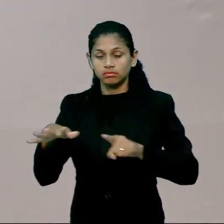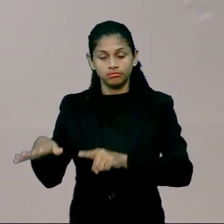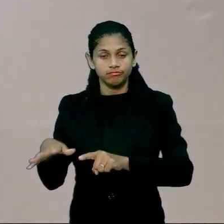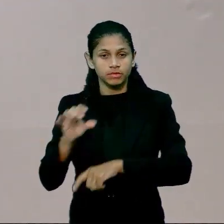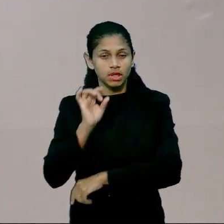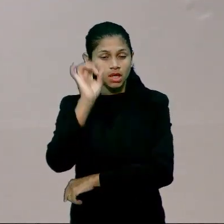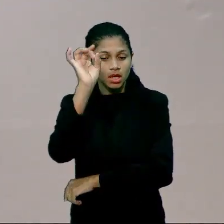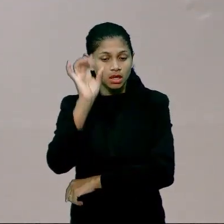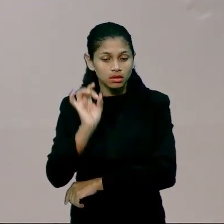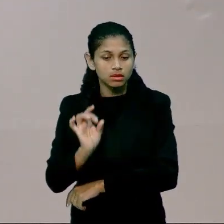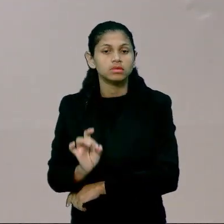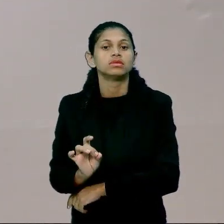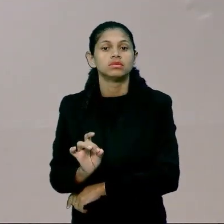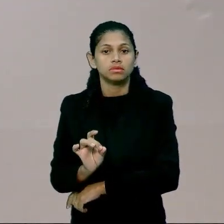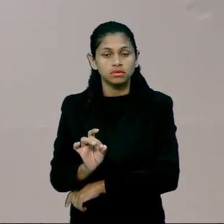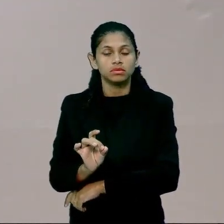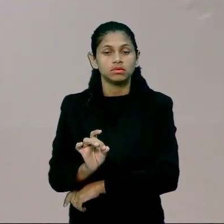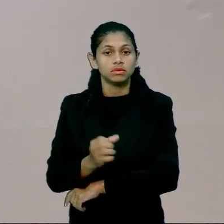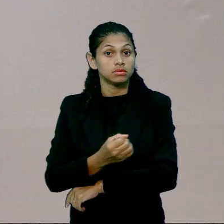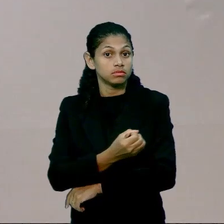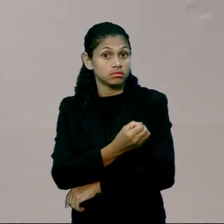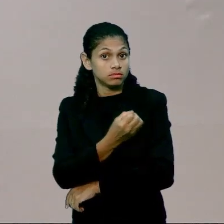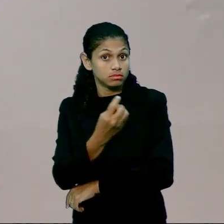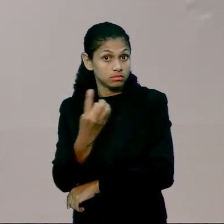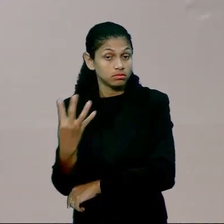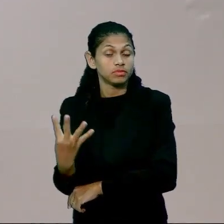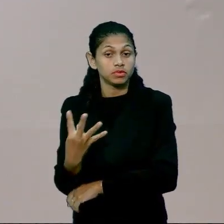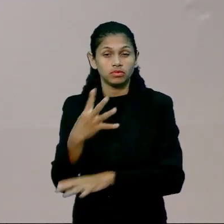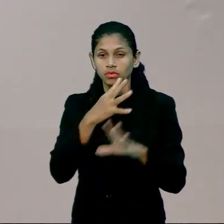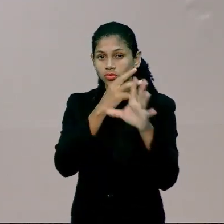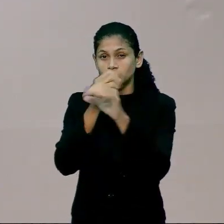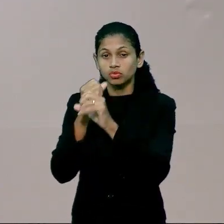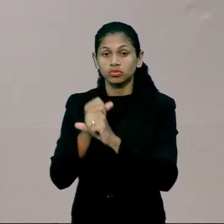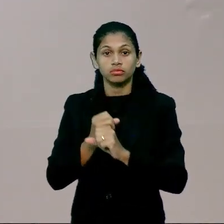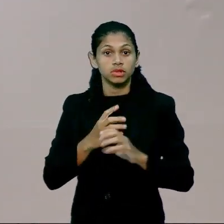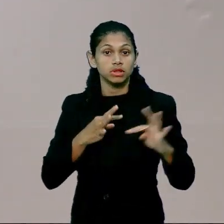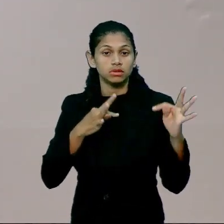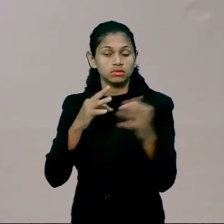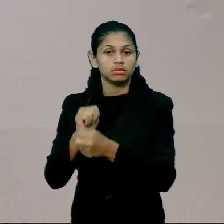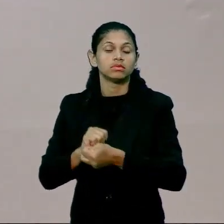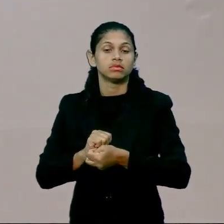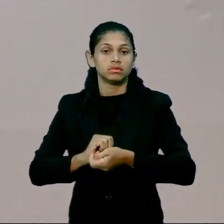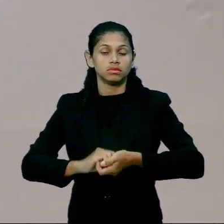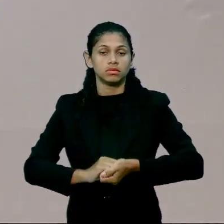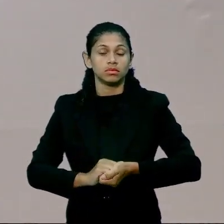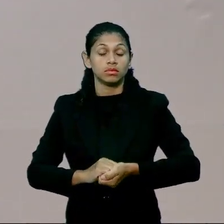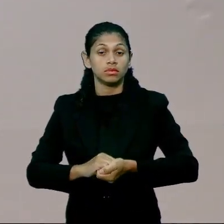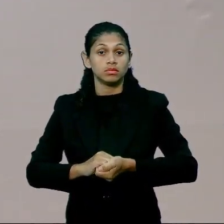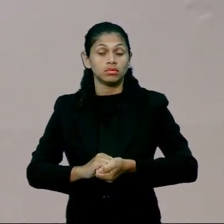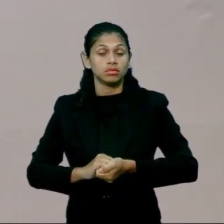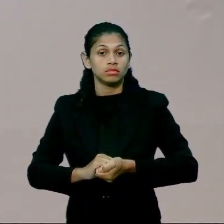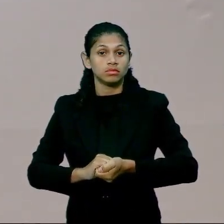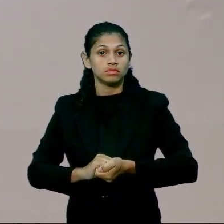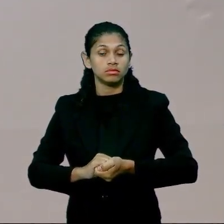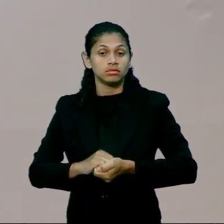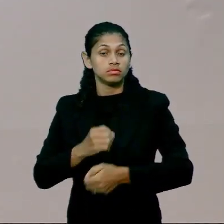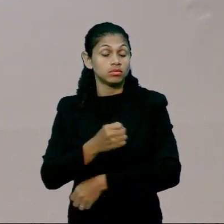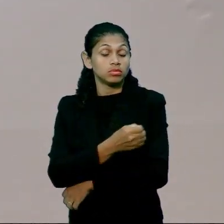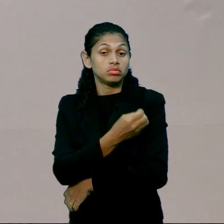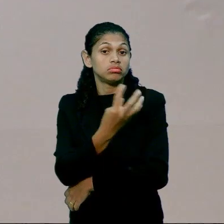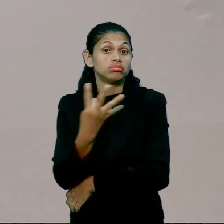somar Todas aquelas quantidades pergunto quantos dias na semana nós temos